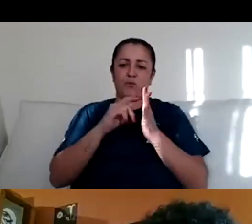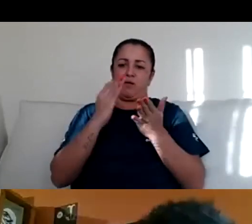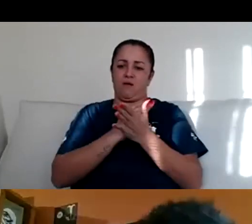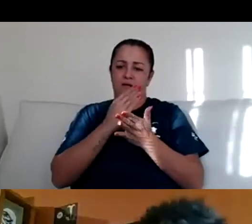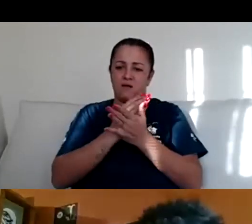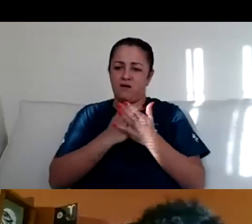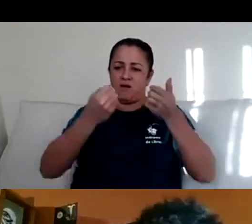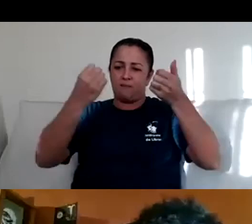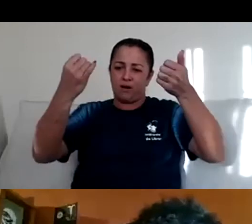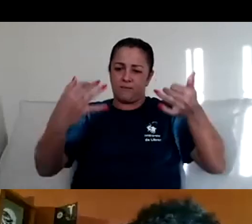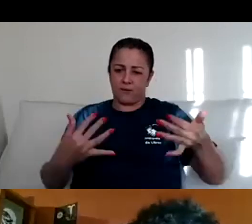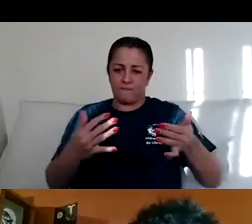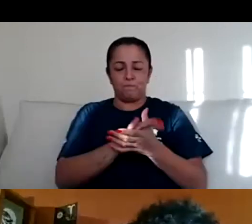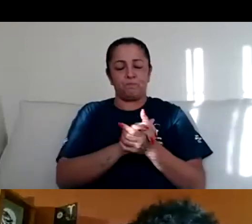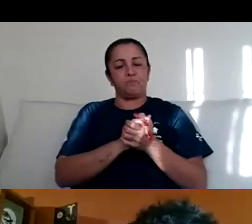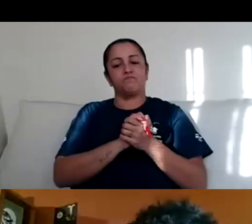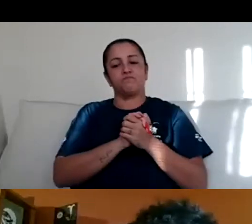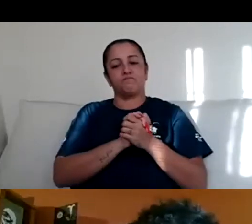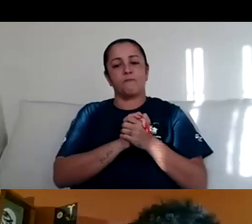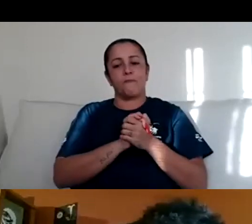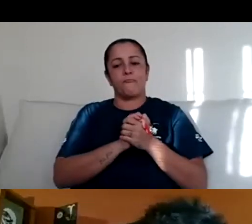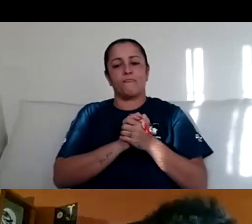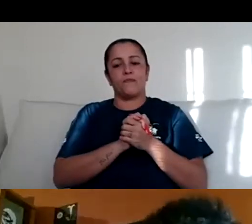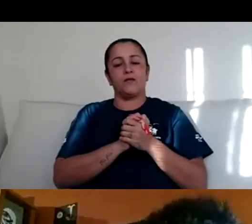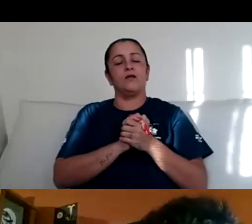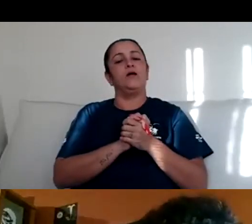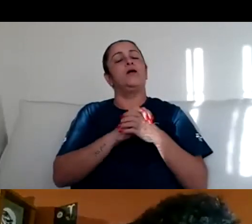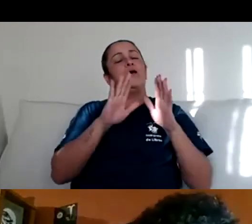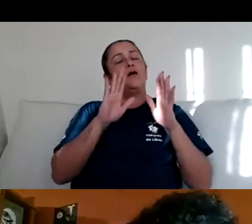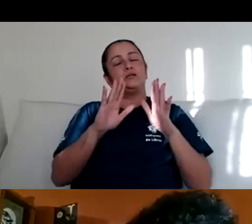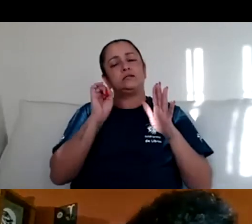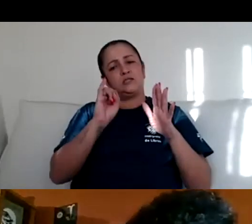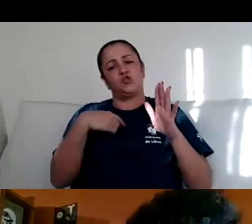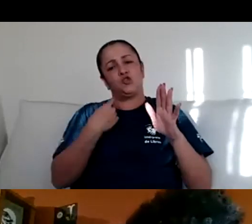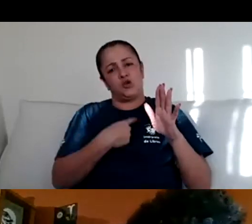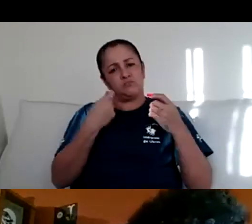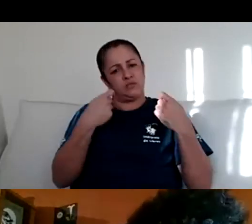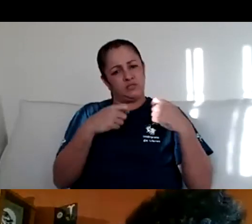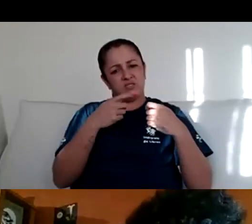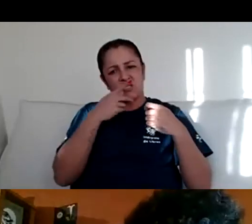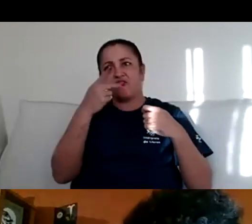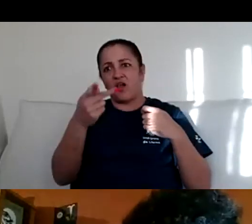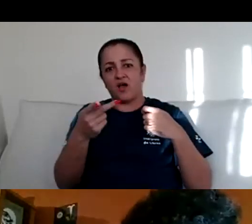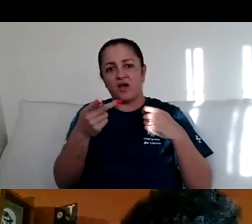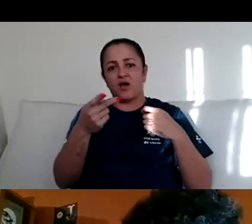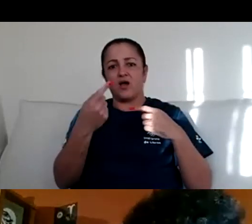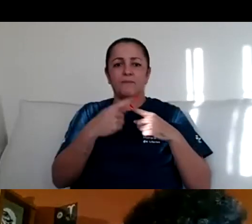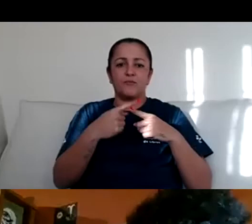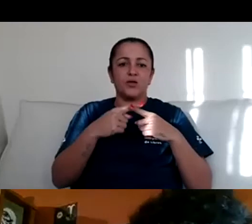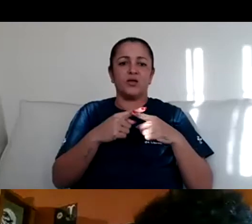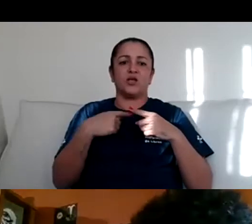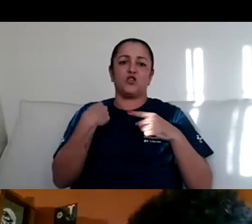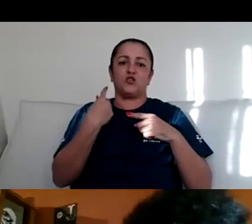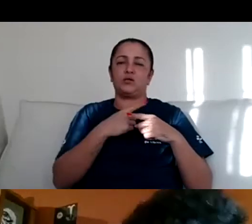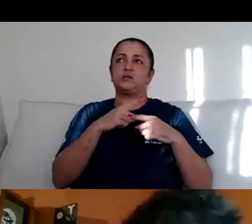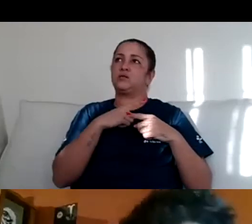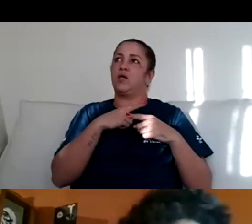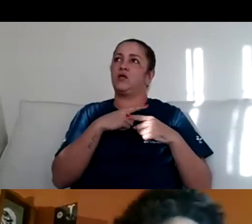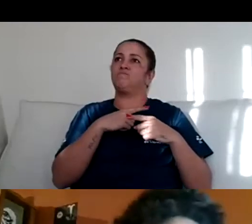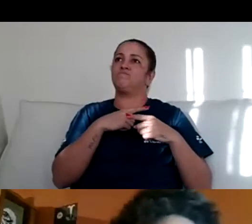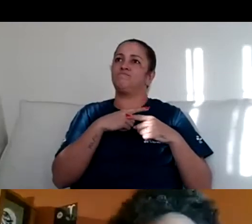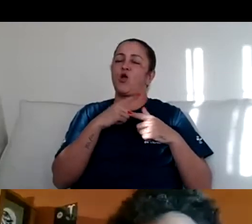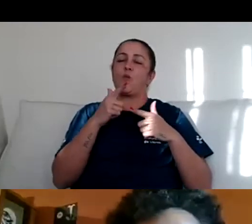negras importam. Se a gente tem que dizer isso, gente, é porque a gente tem um problema muito grande na nossa